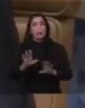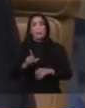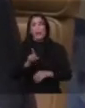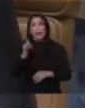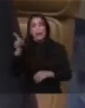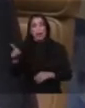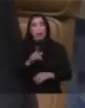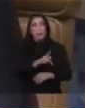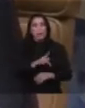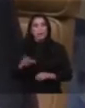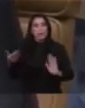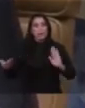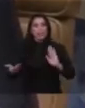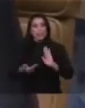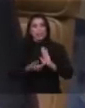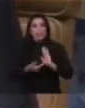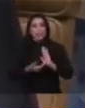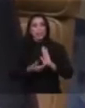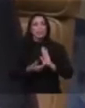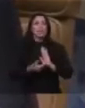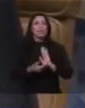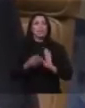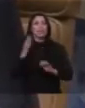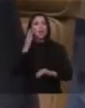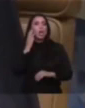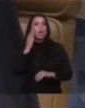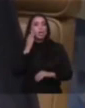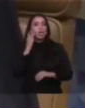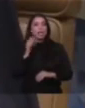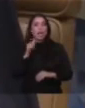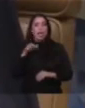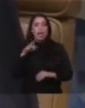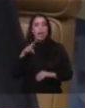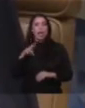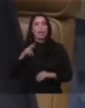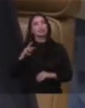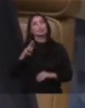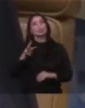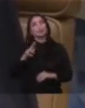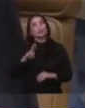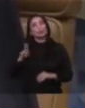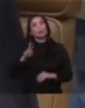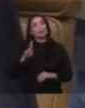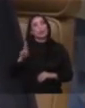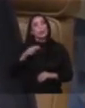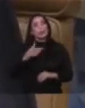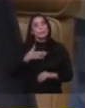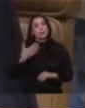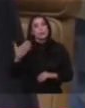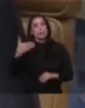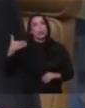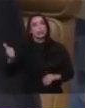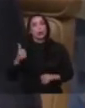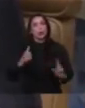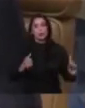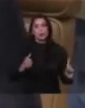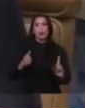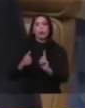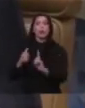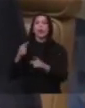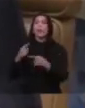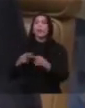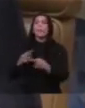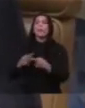da Câmara dos Deputados, Arthur Lira. Me pediu que fosse lá expor por que nós defendíamos o